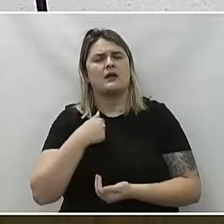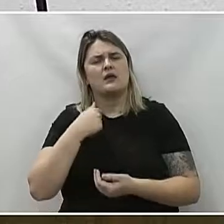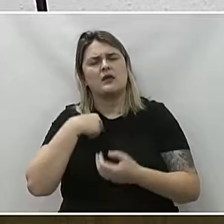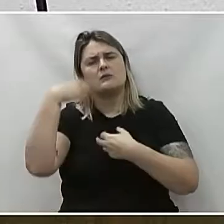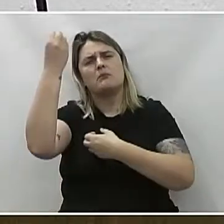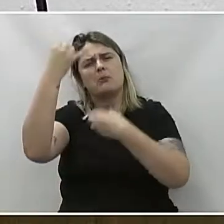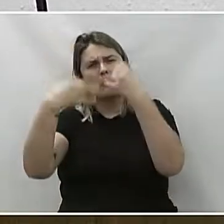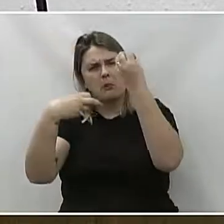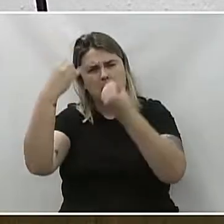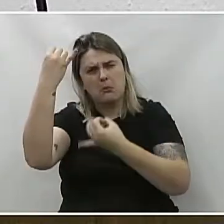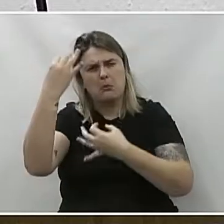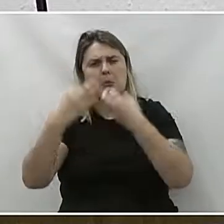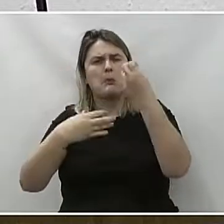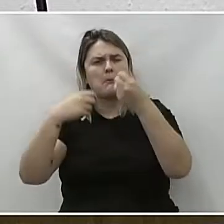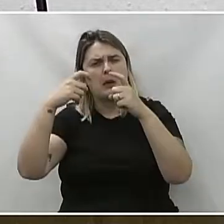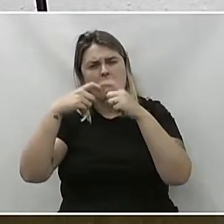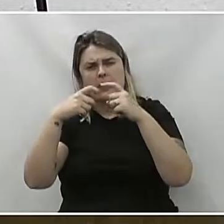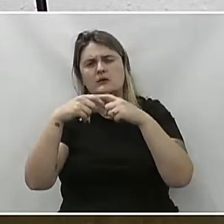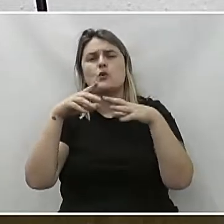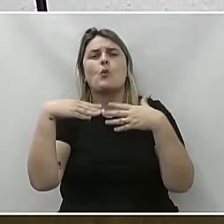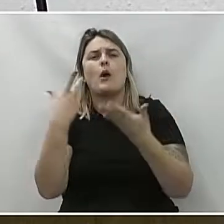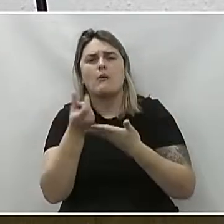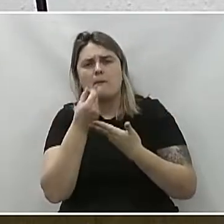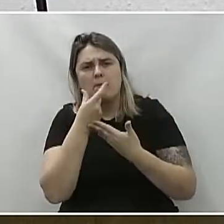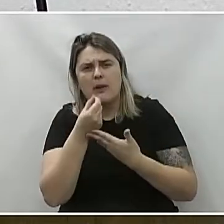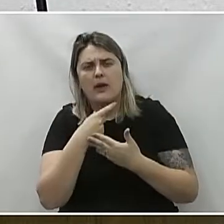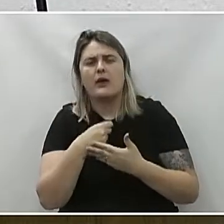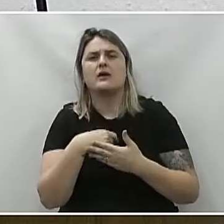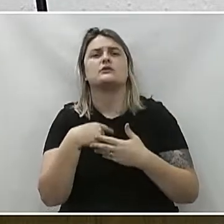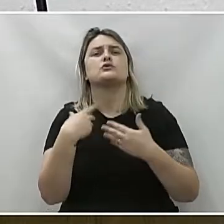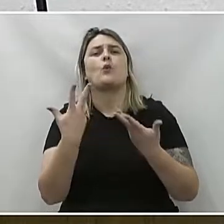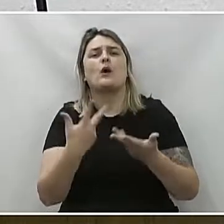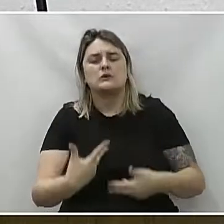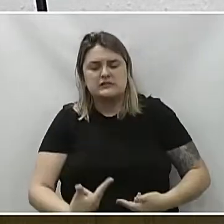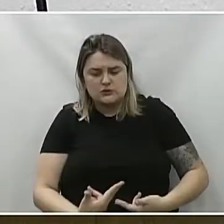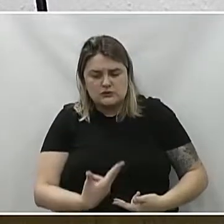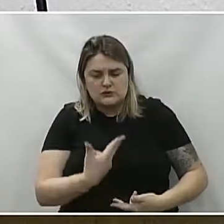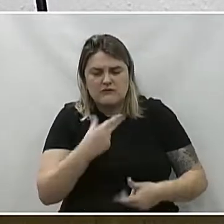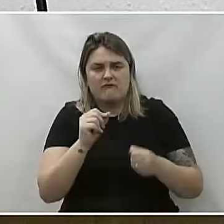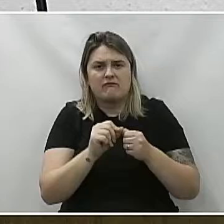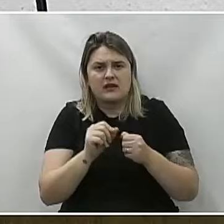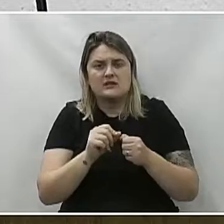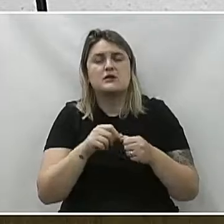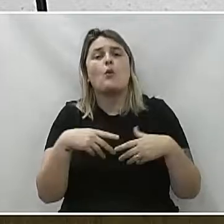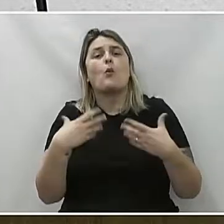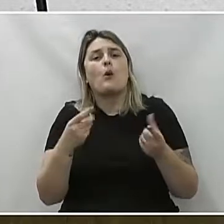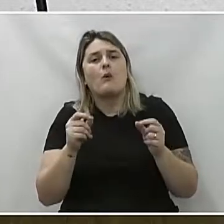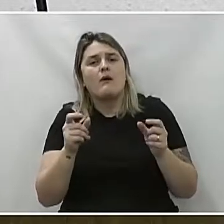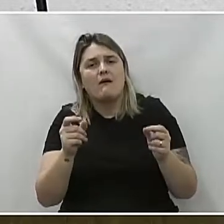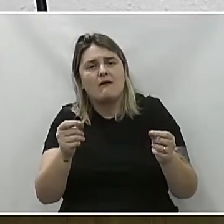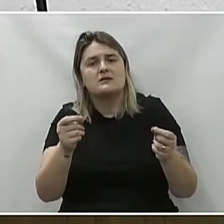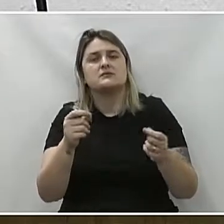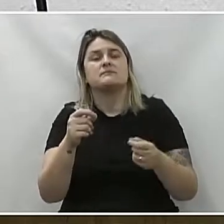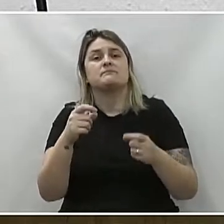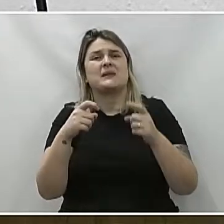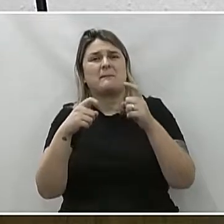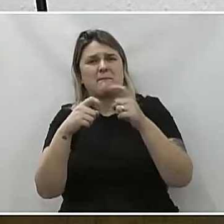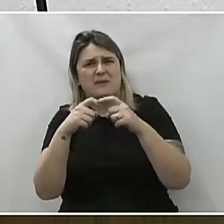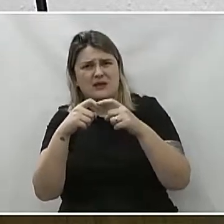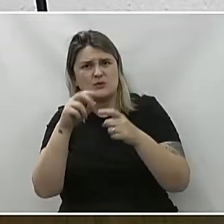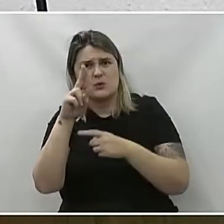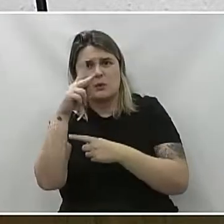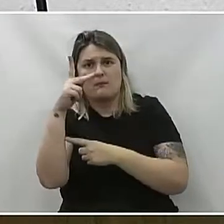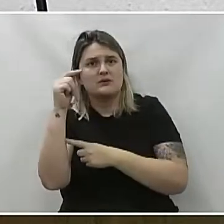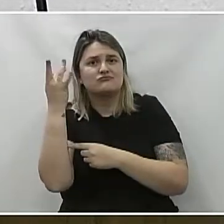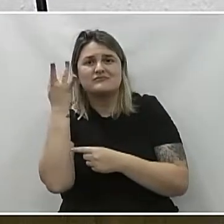para o médico tudo, gente. Medicação que ele usava, tipo de cirurgia que ele tinha feito, câncer que ele tinha. O médico da UPA